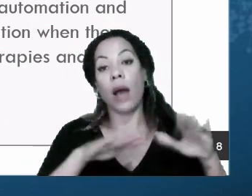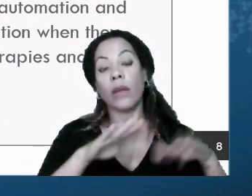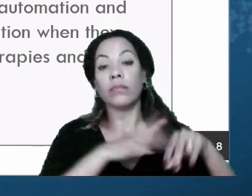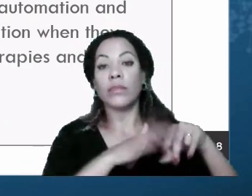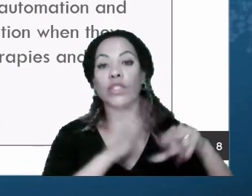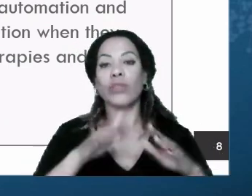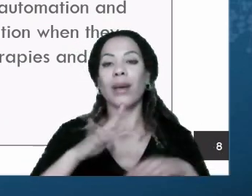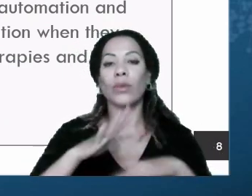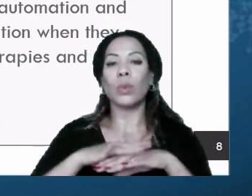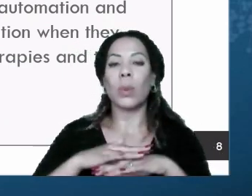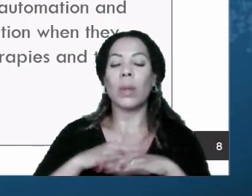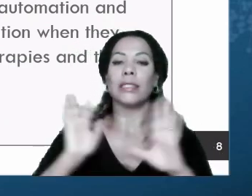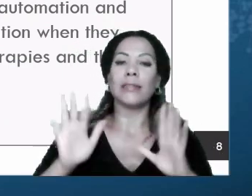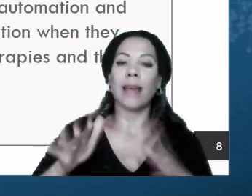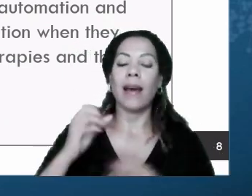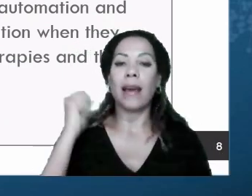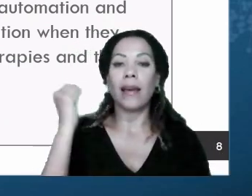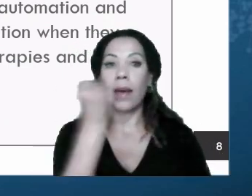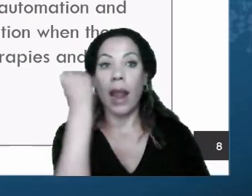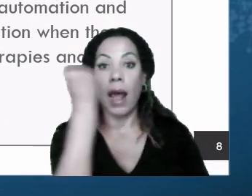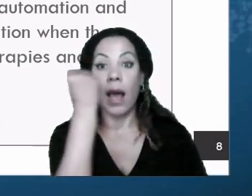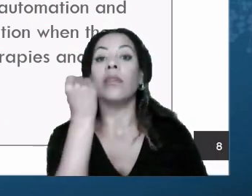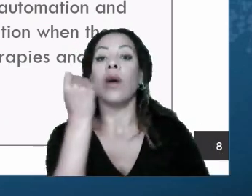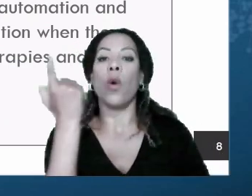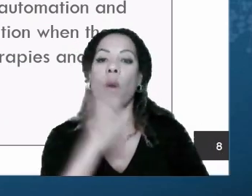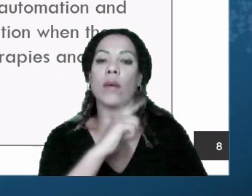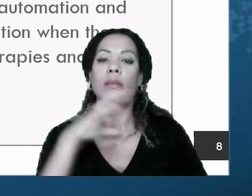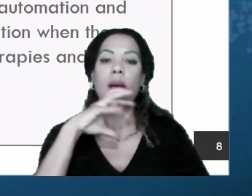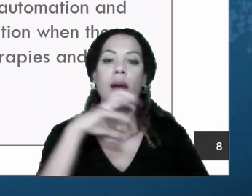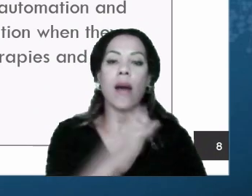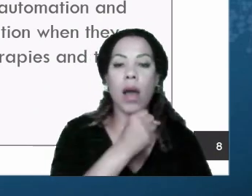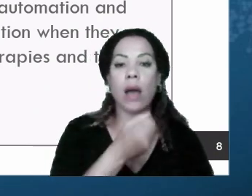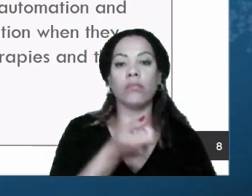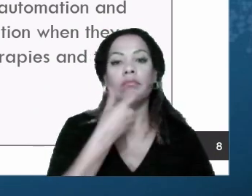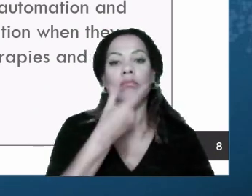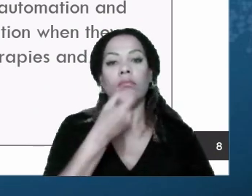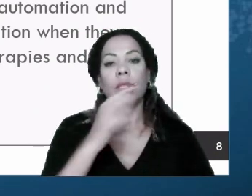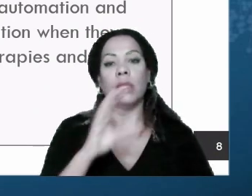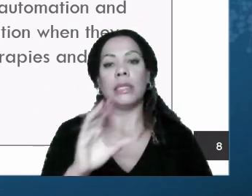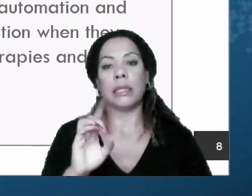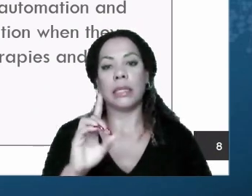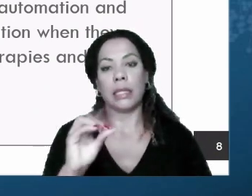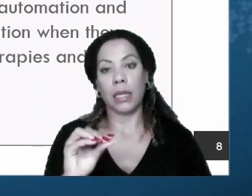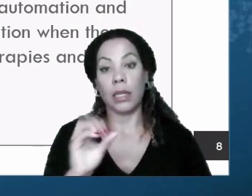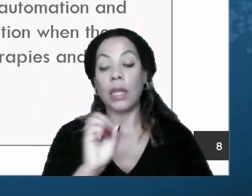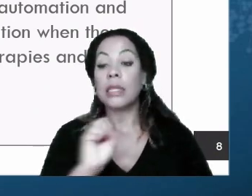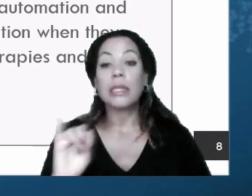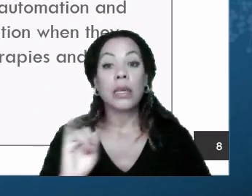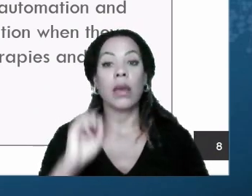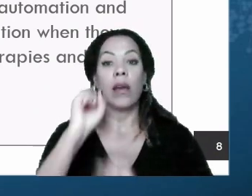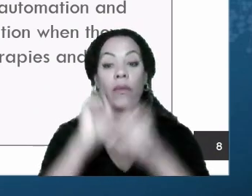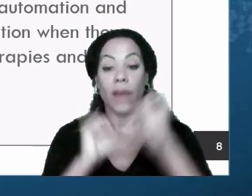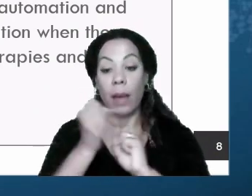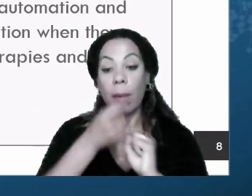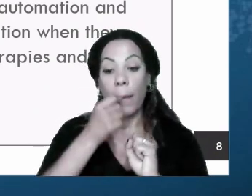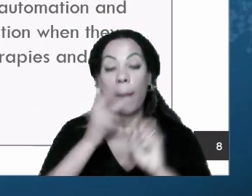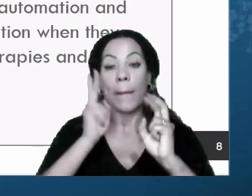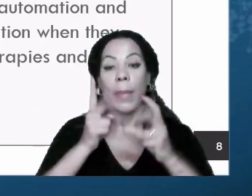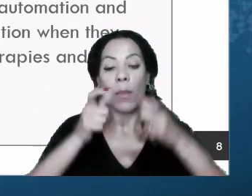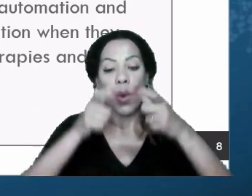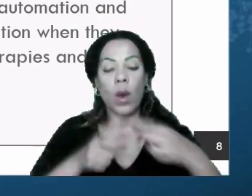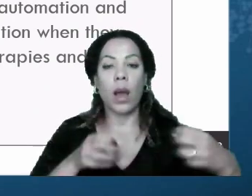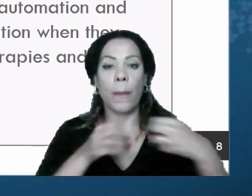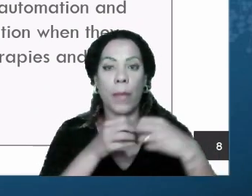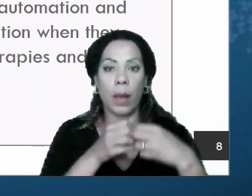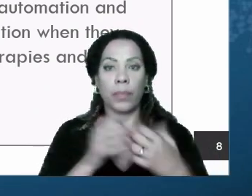avançada terão acesso mais rápido, mais ágil ao medicamento, se ele for produzido localmente. Muitas pessoas vão